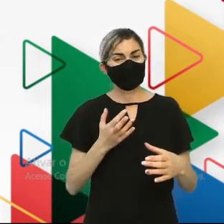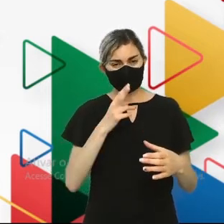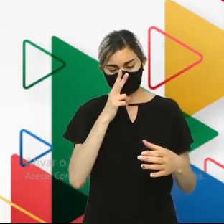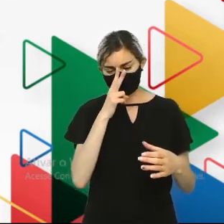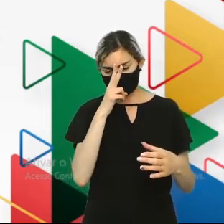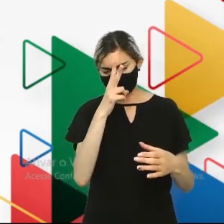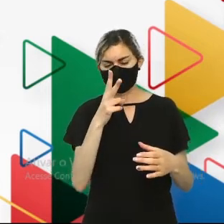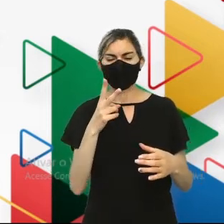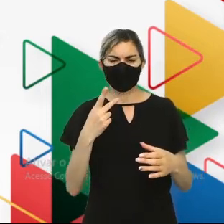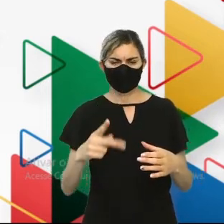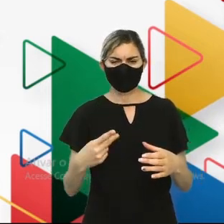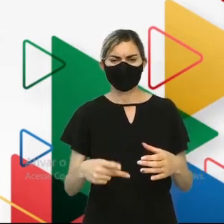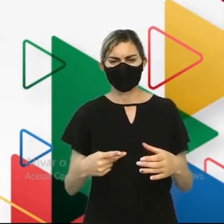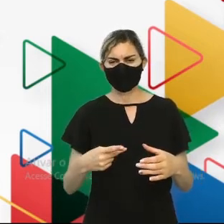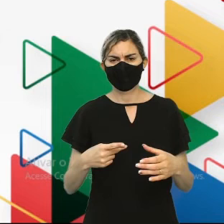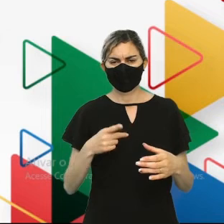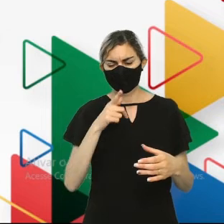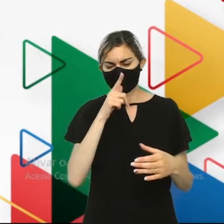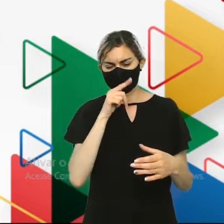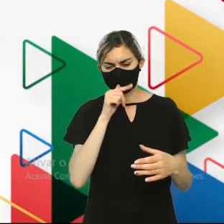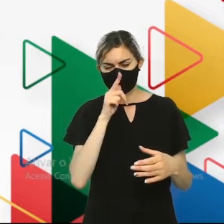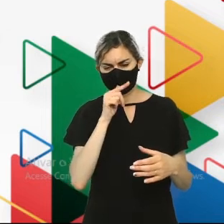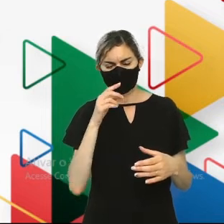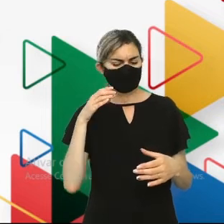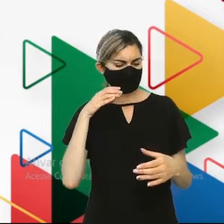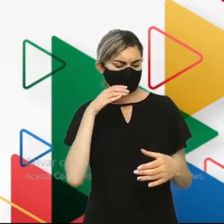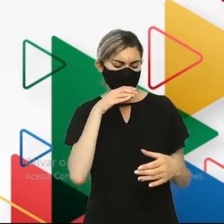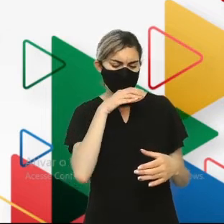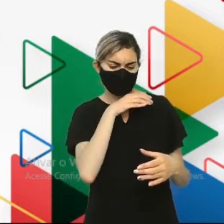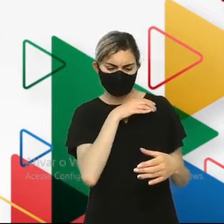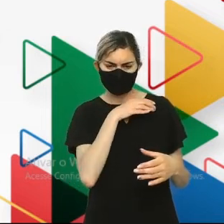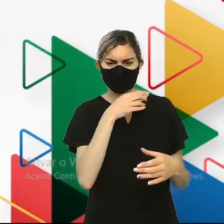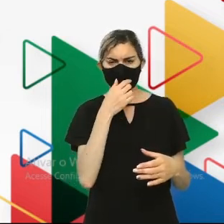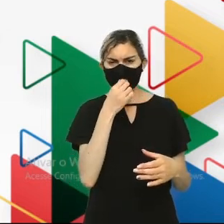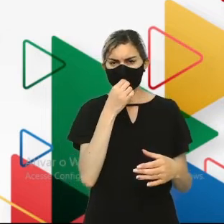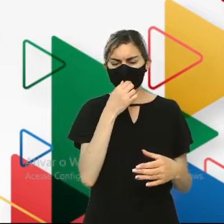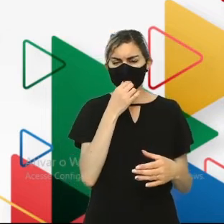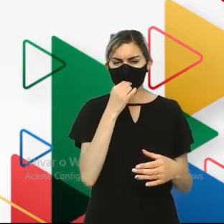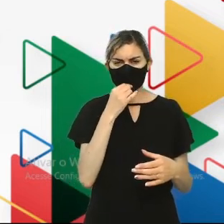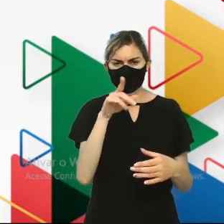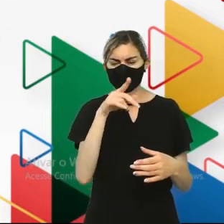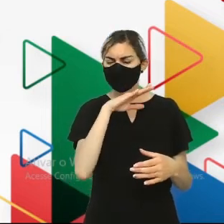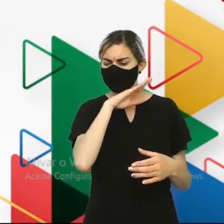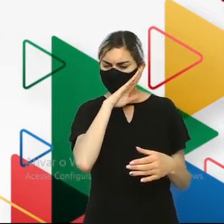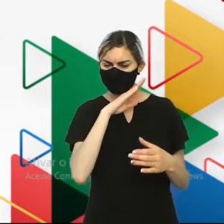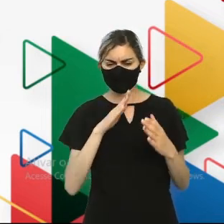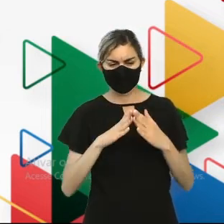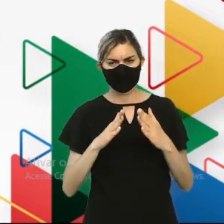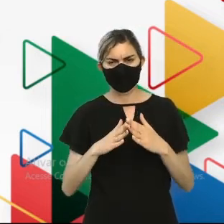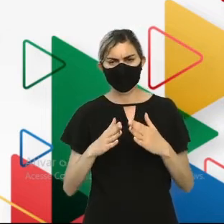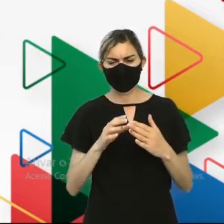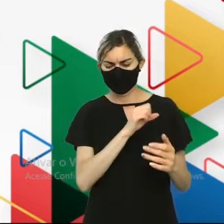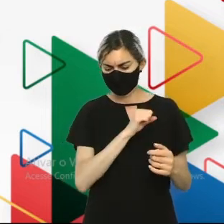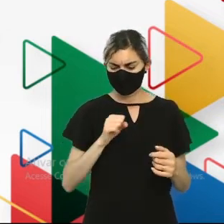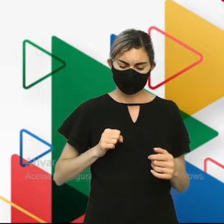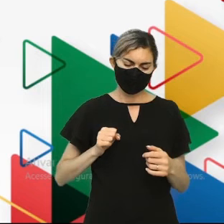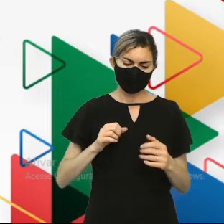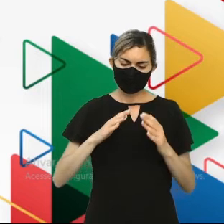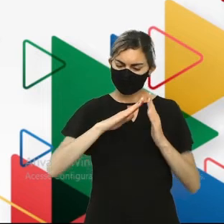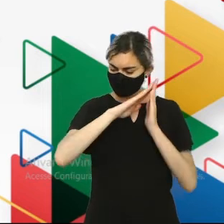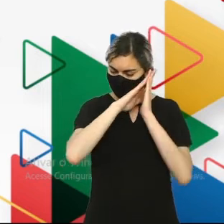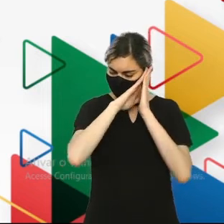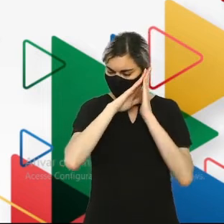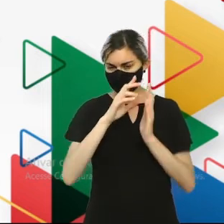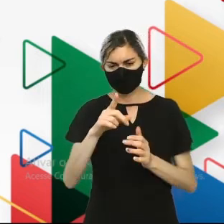mesmo. Daquela que a gente pega água quente. A sogrinha dormindo em casa. A sogrinha no sofá. Aí